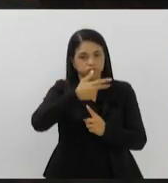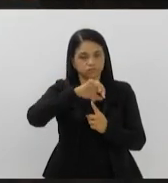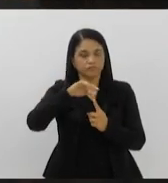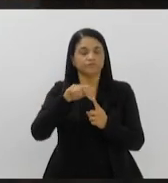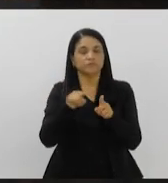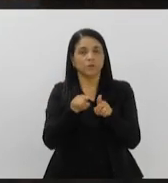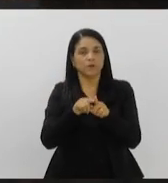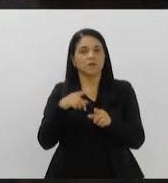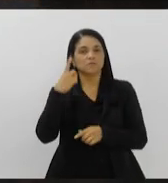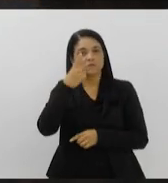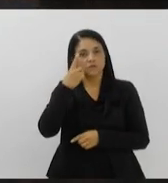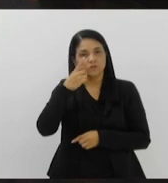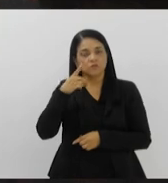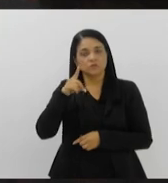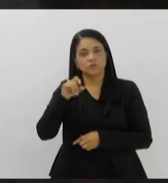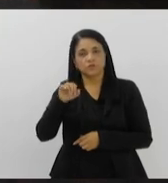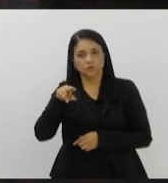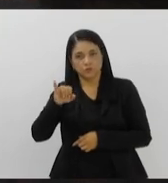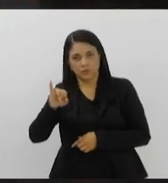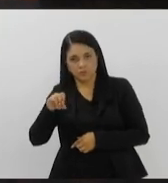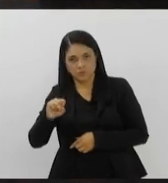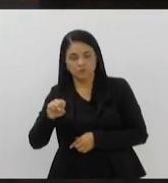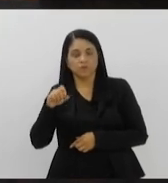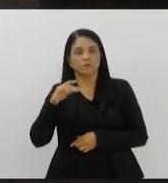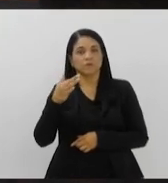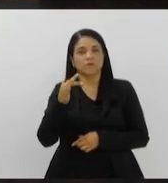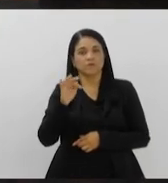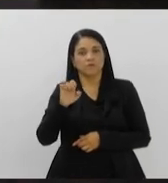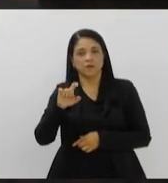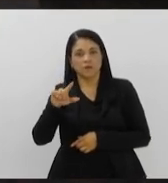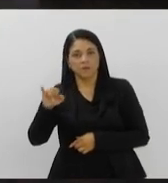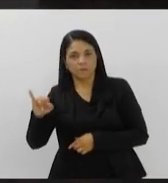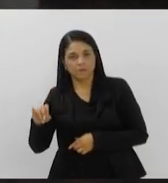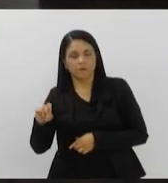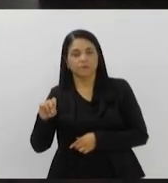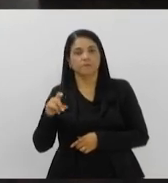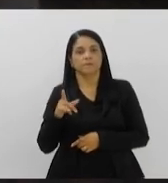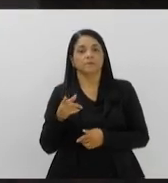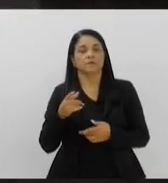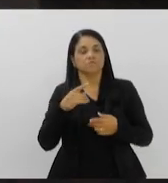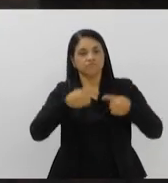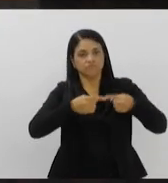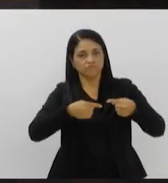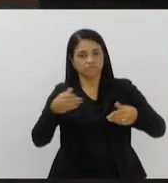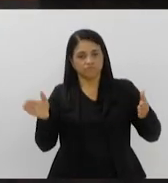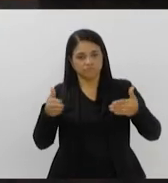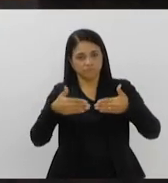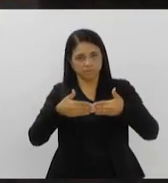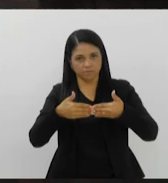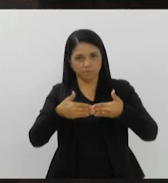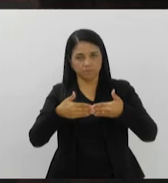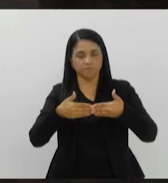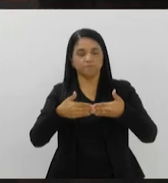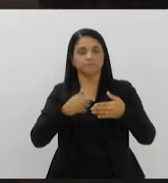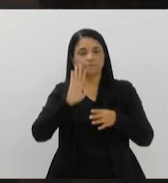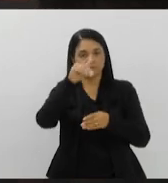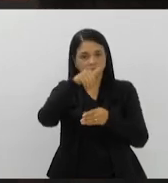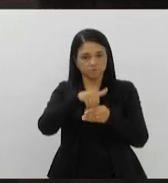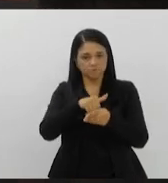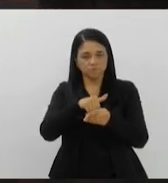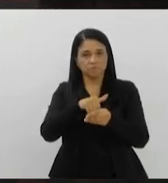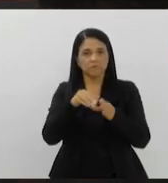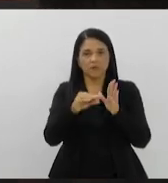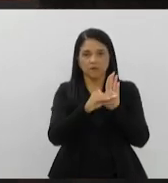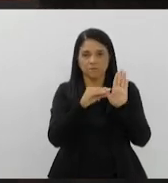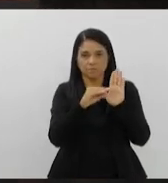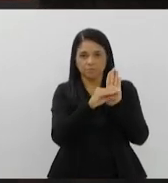Lins e Jorge Felipe Neto. Em discussão. Não havendo quem queira discutir, encerrada a discussão. Em votação, a